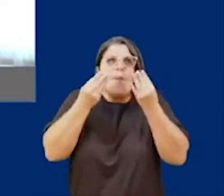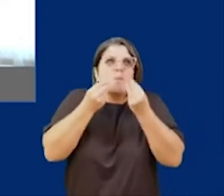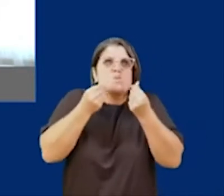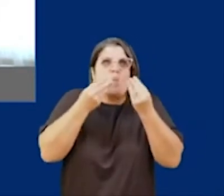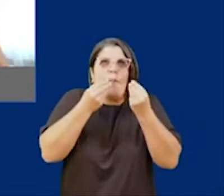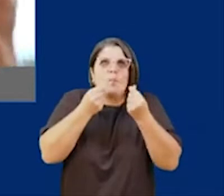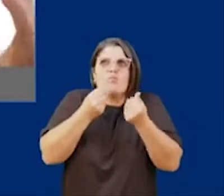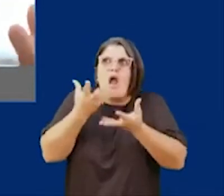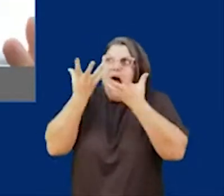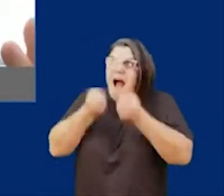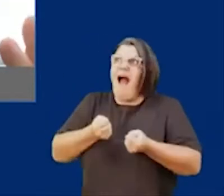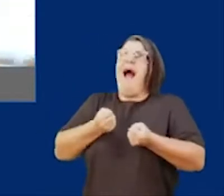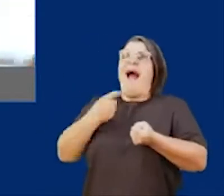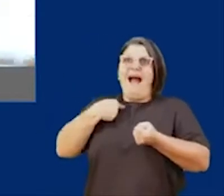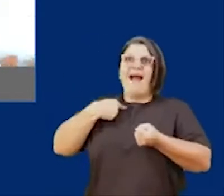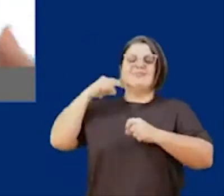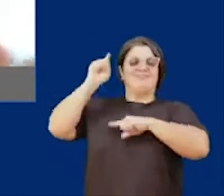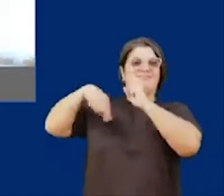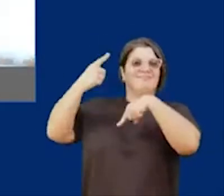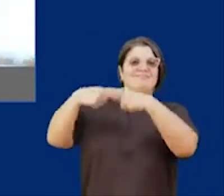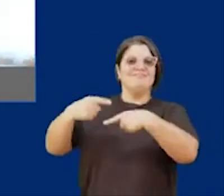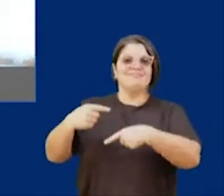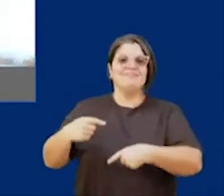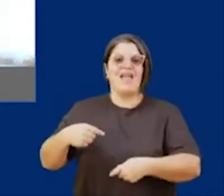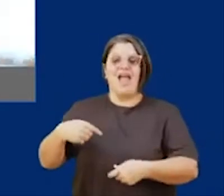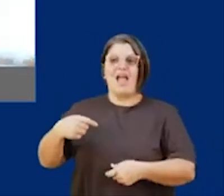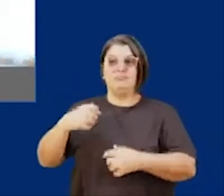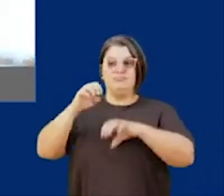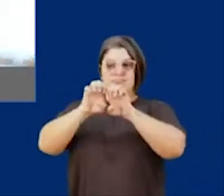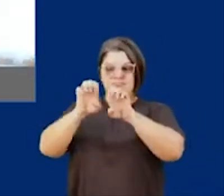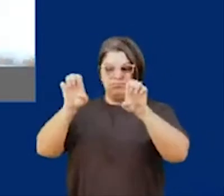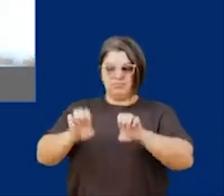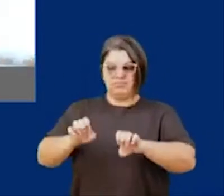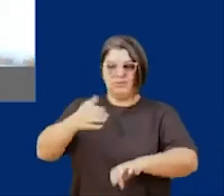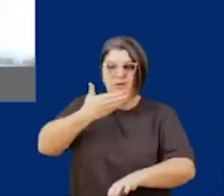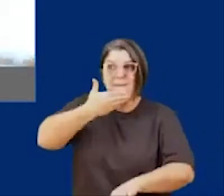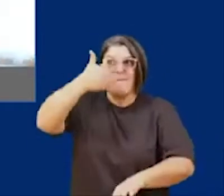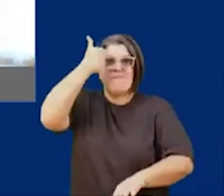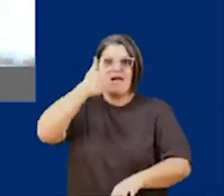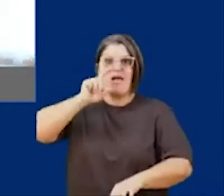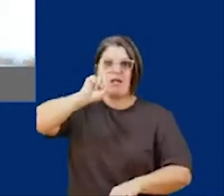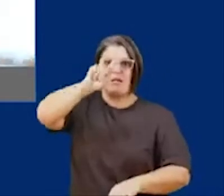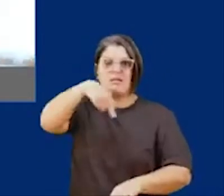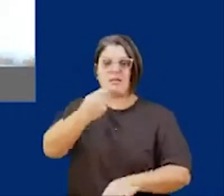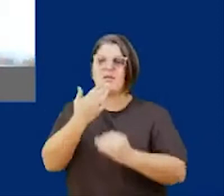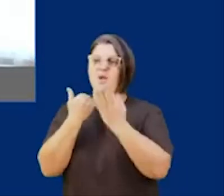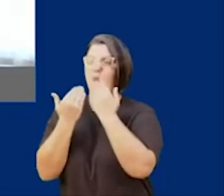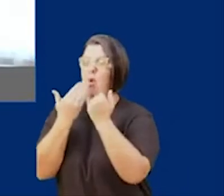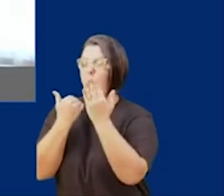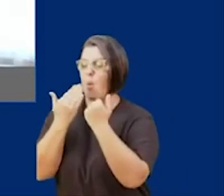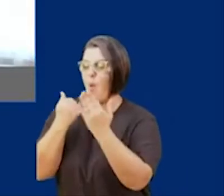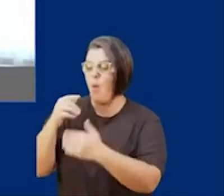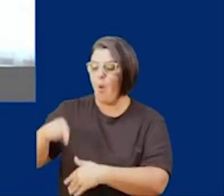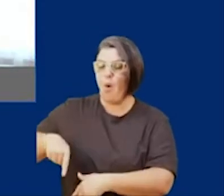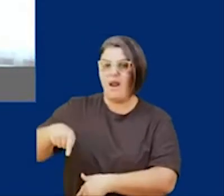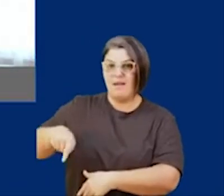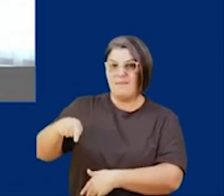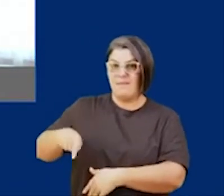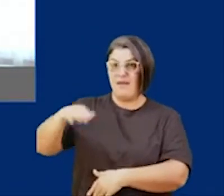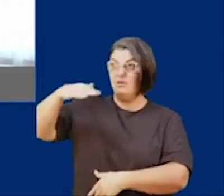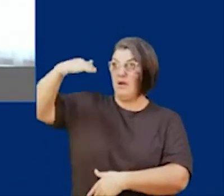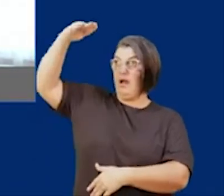deixa ela com um repertório mais estruturado para receber os alimentos que depois a gente vai comer, né, a comida que os adultos comem,